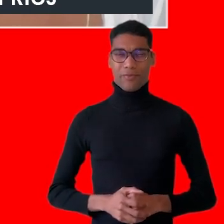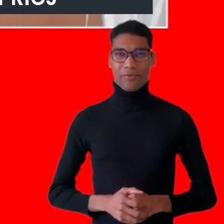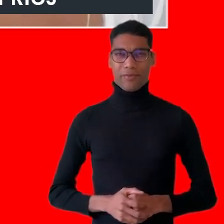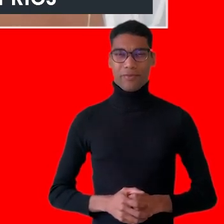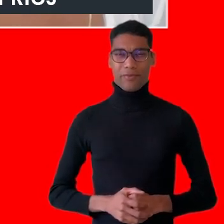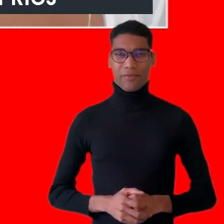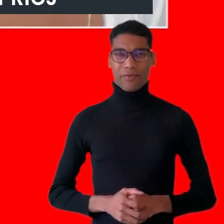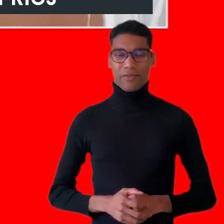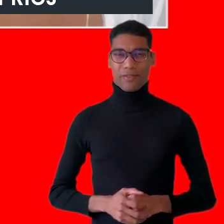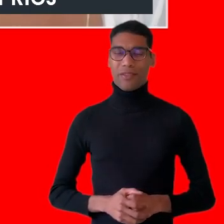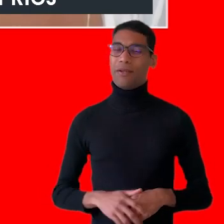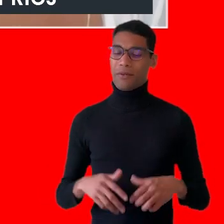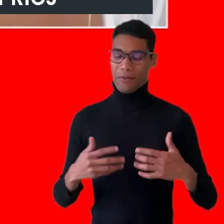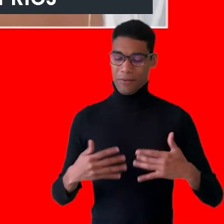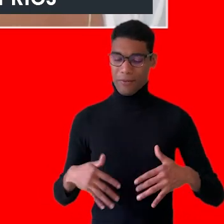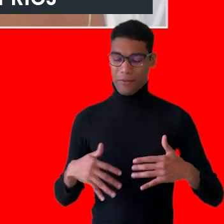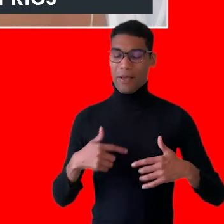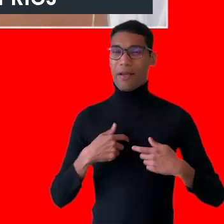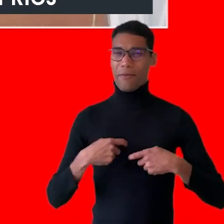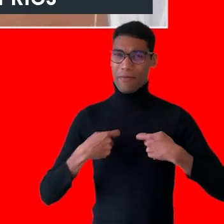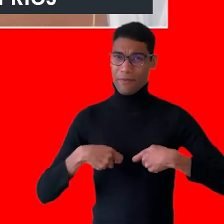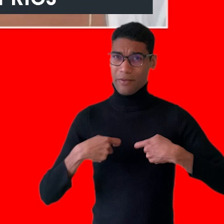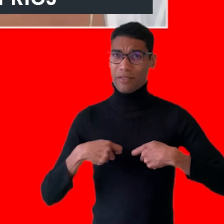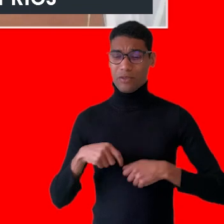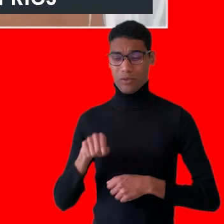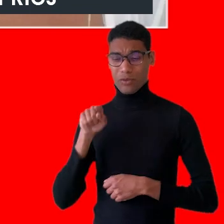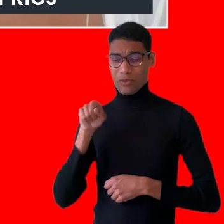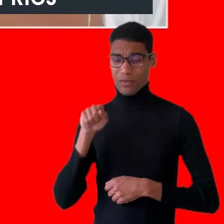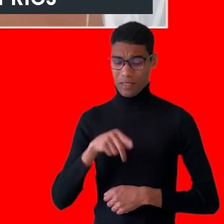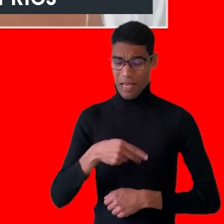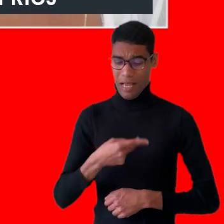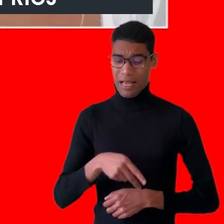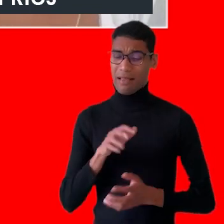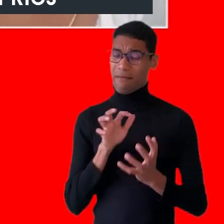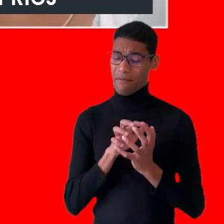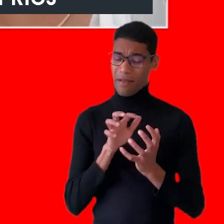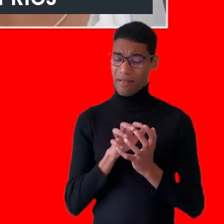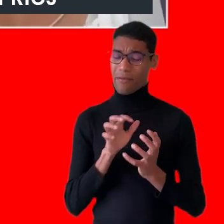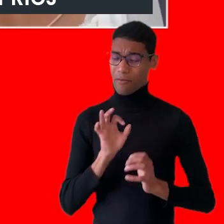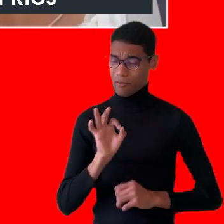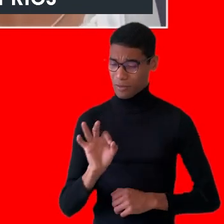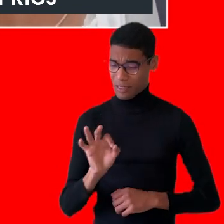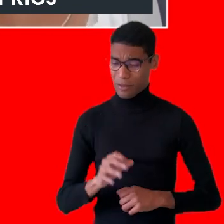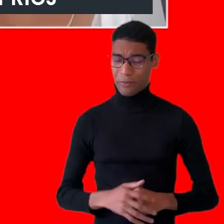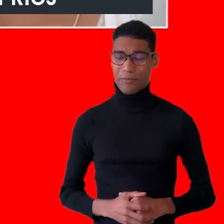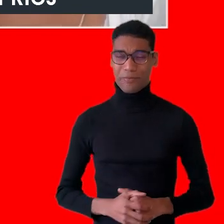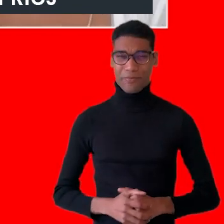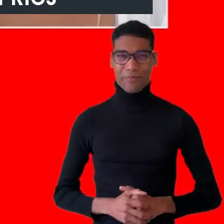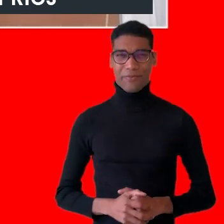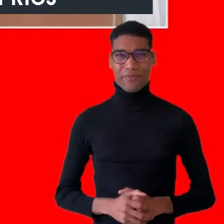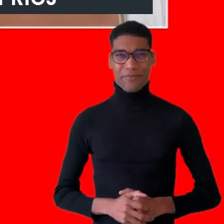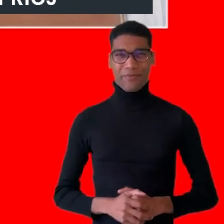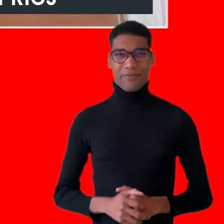de Rubens Reward. Ô, homem, eu preciso de você aqui em Pernambuco. Tá certo?